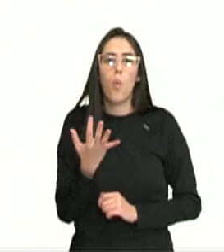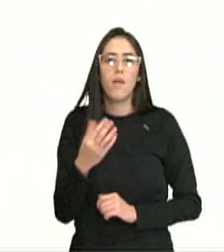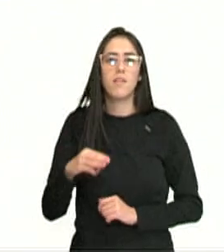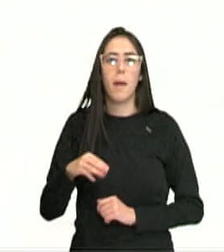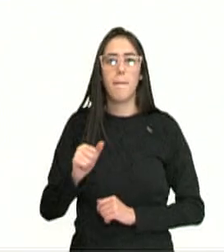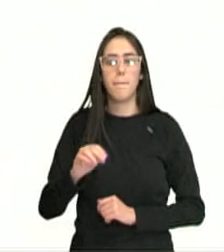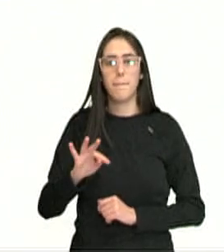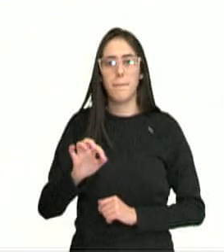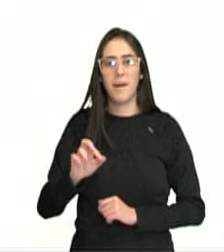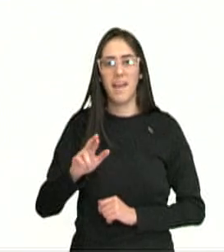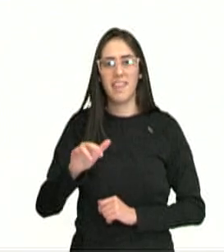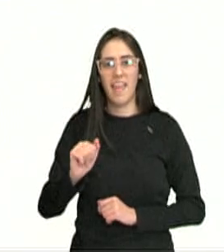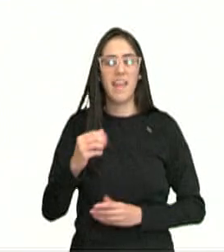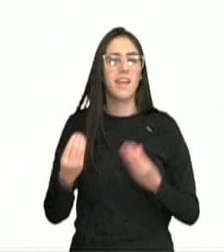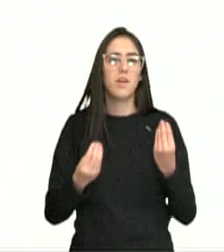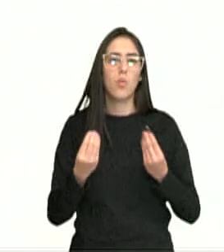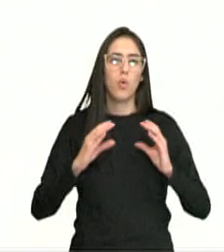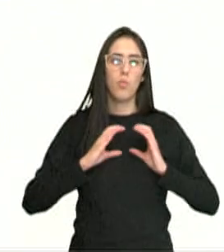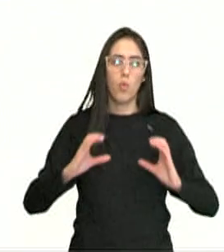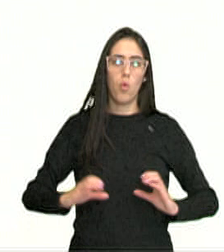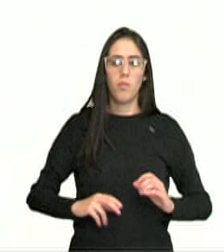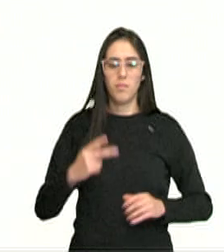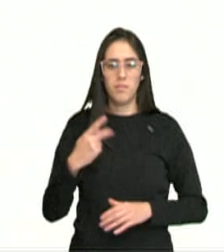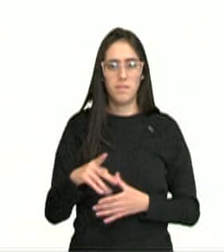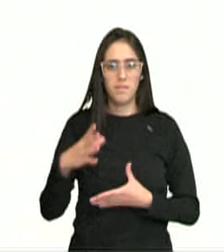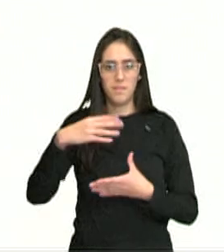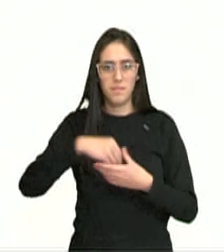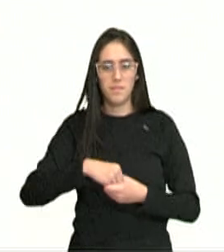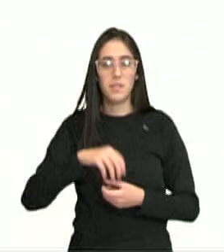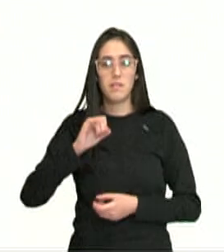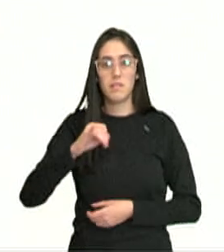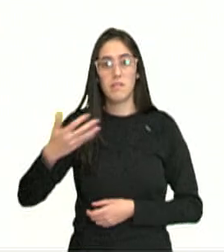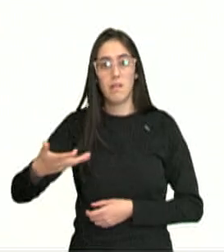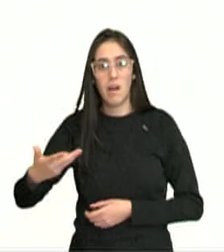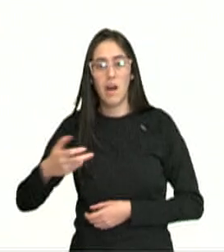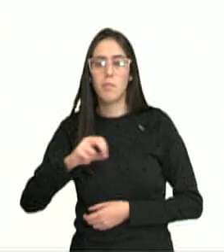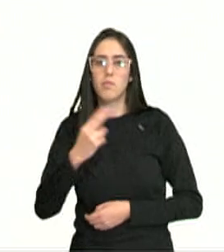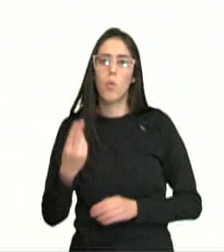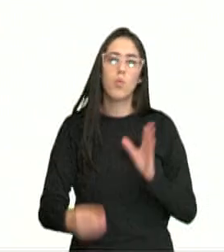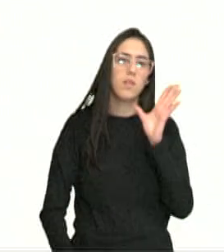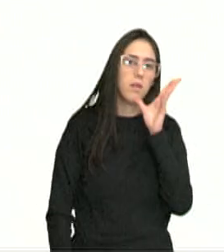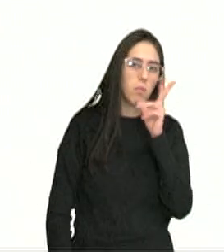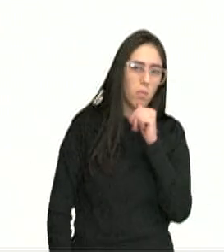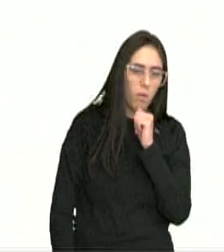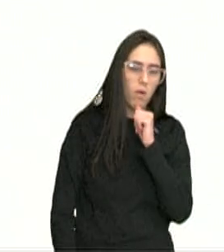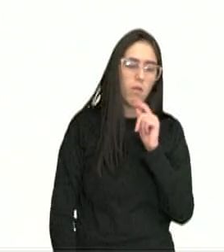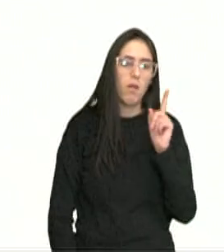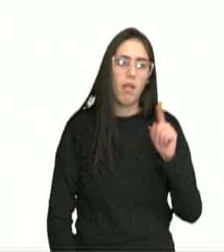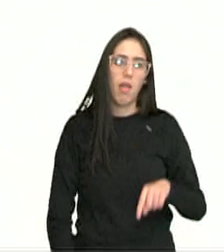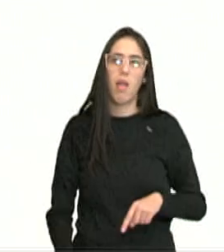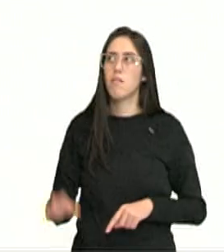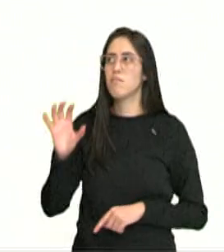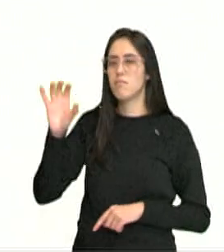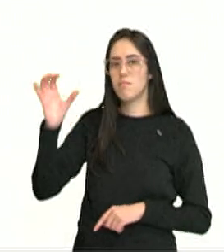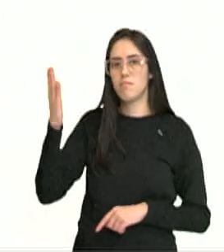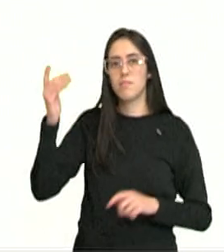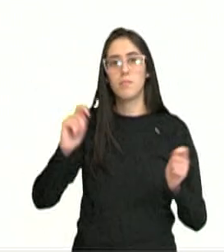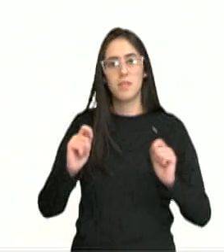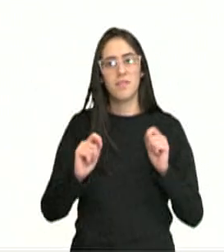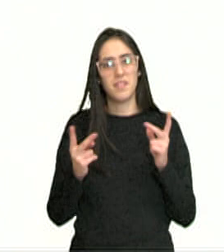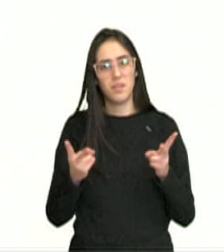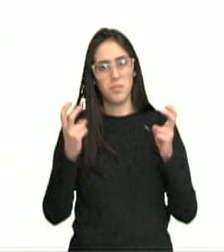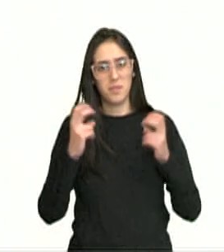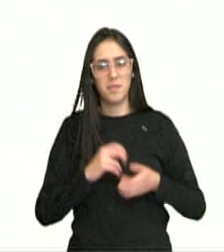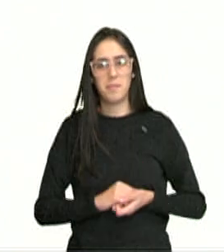matéria, como que ela se comporta aí, mais concentrado, vai ser mais veloz ou menos veloz, por exemplo. É uma das coisas que conseguimos observar com